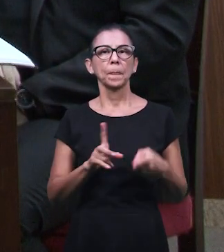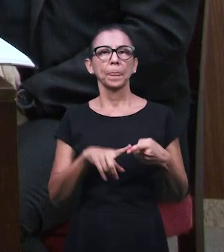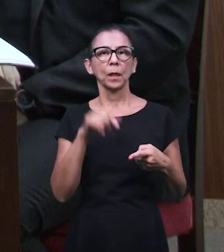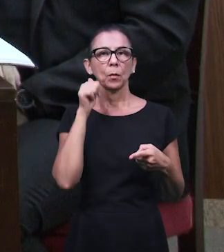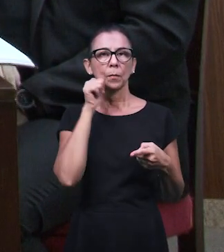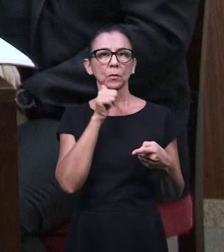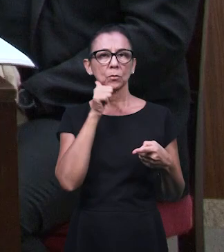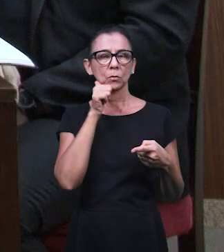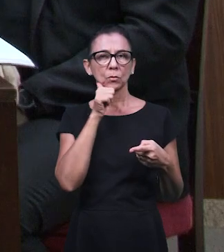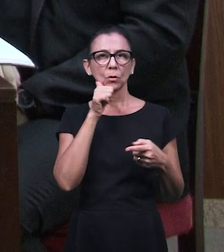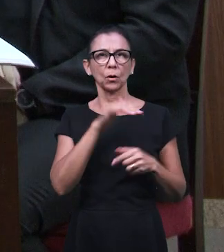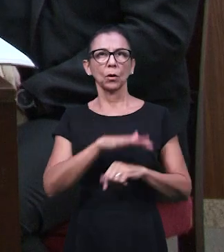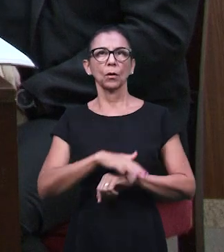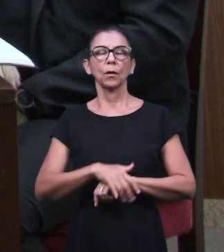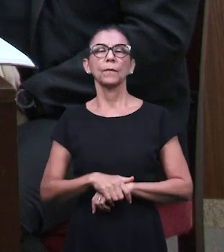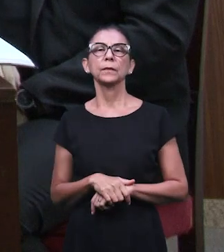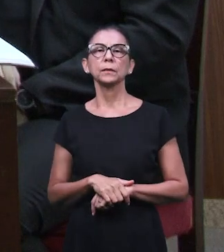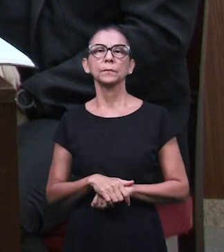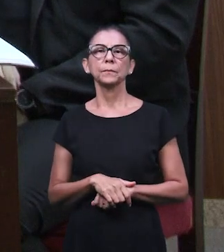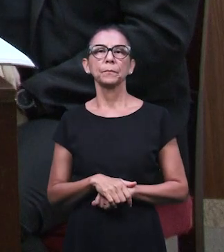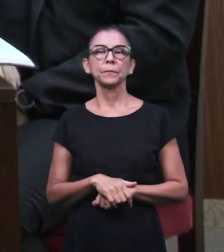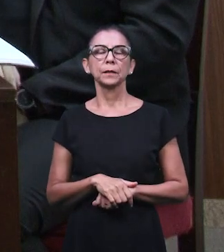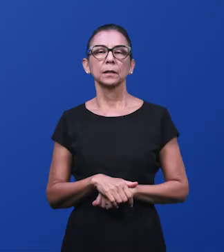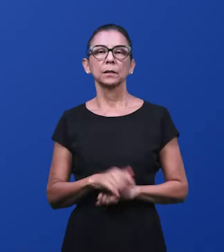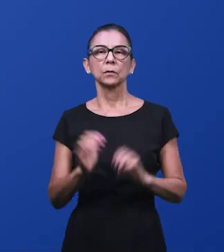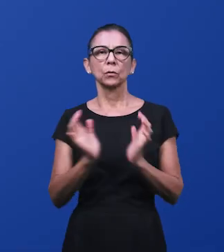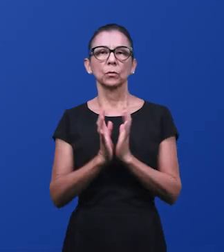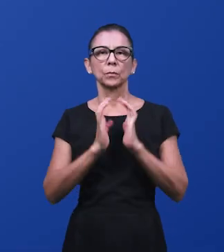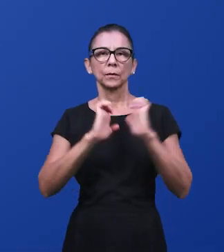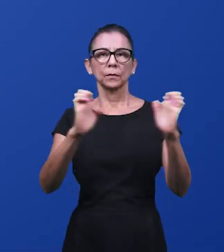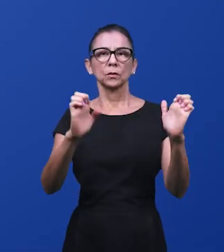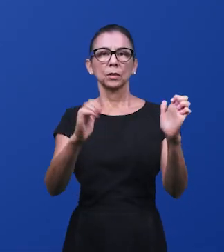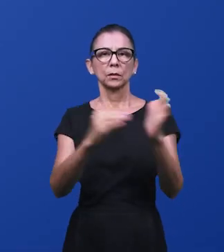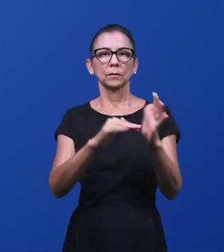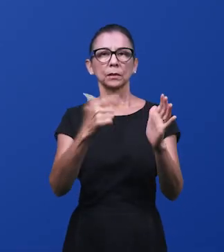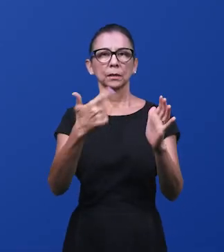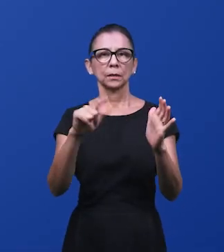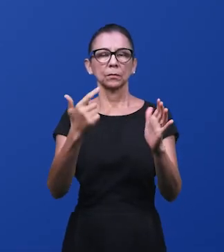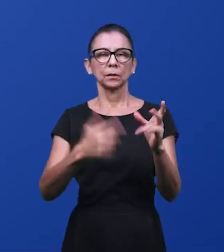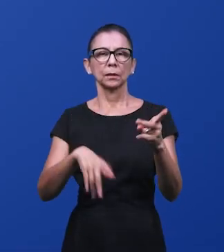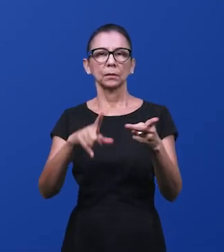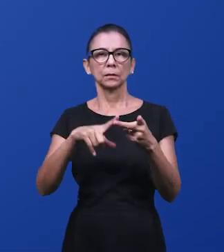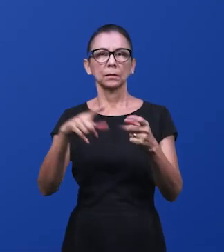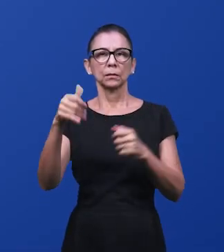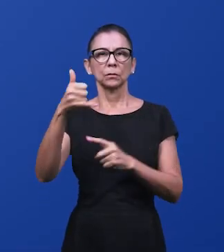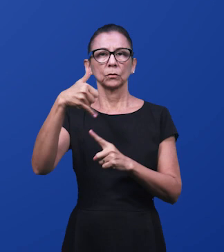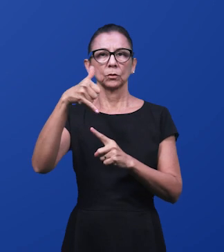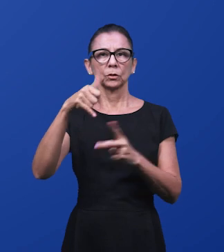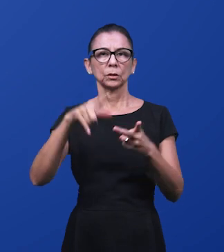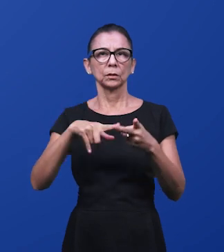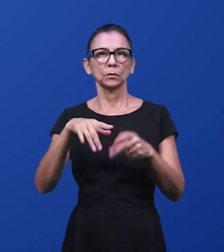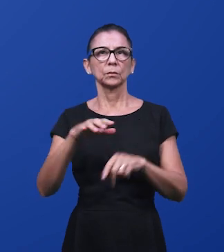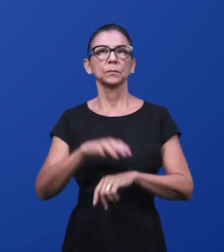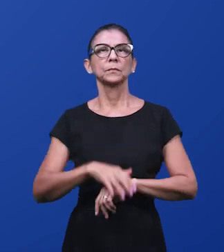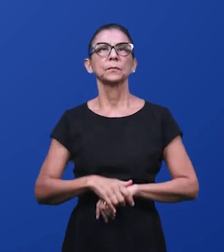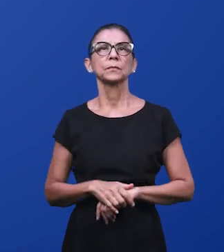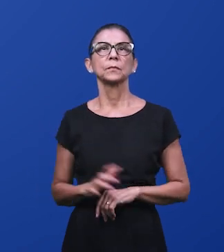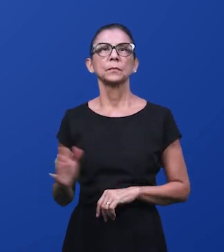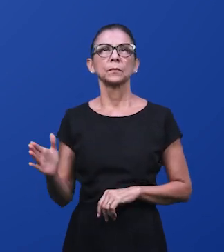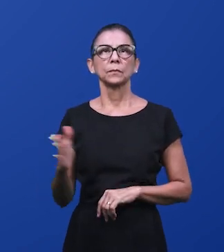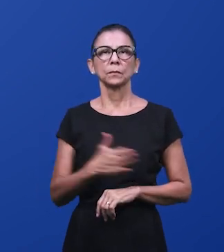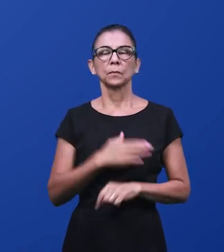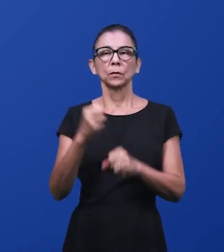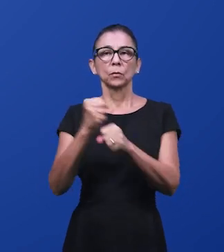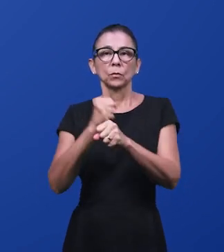nós temos o ungido Tiago Marques, do Rio de Janeiro. A construção do templo pelo rei Salomão durou um período de 7 anos, no